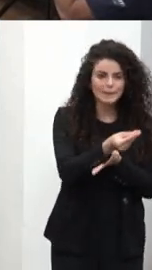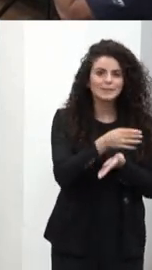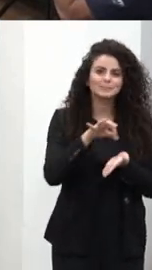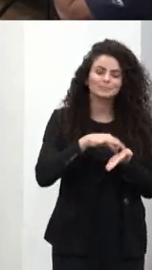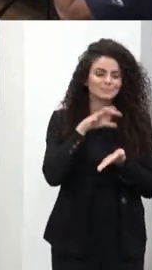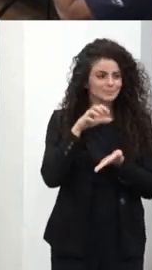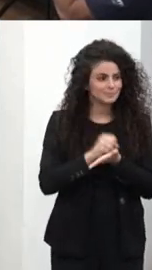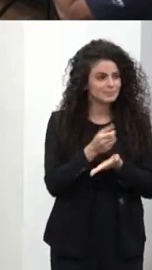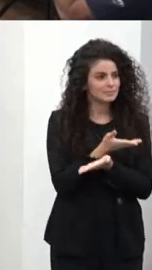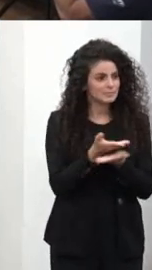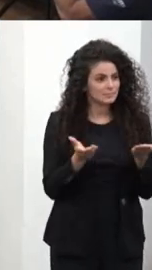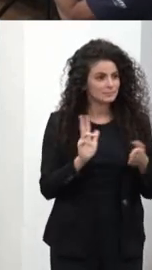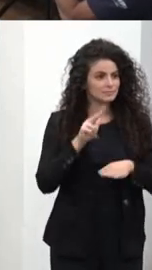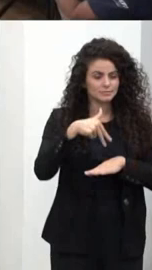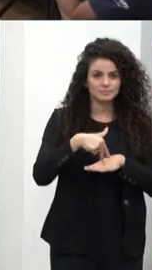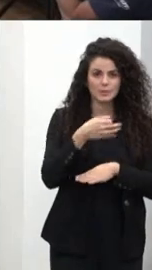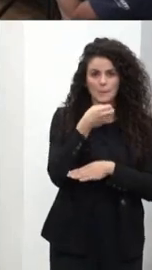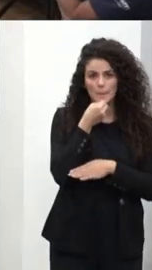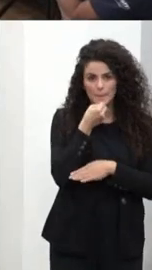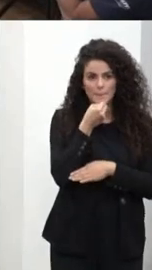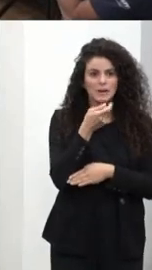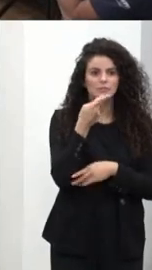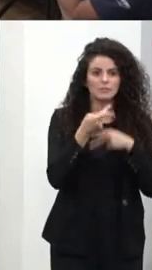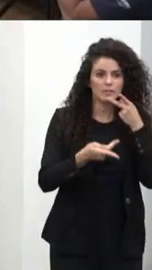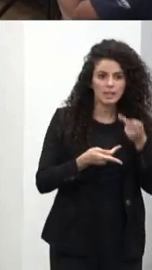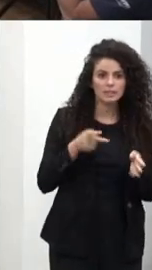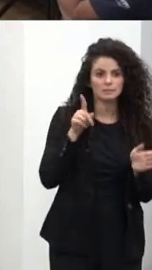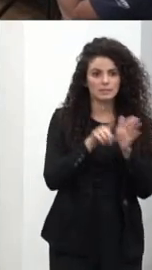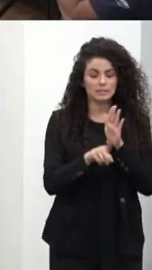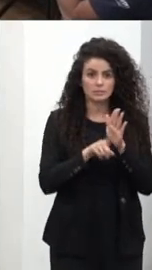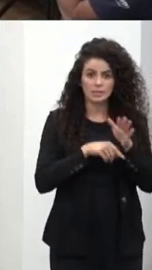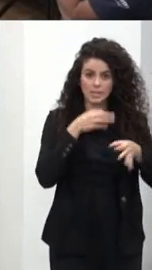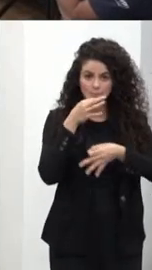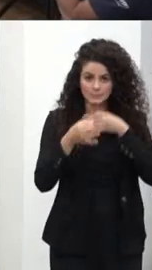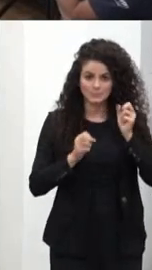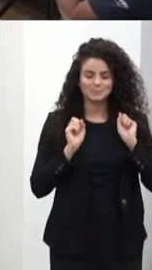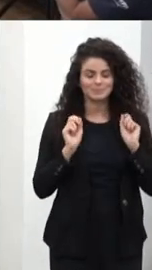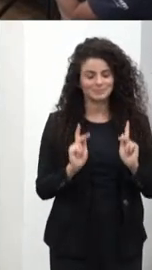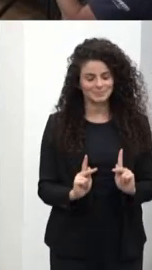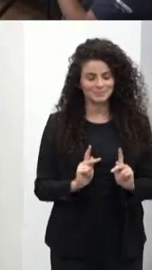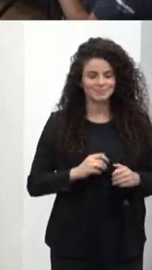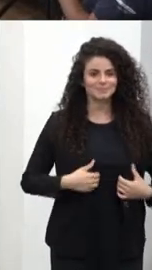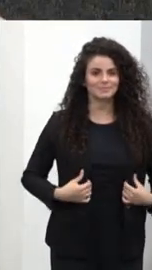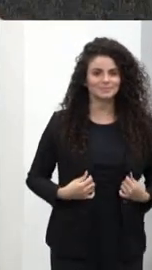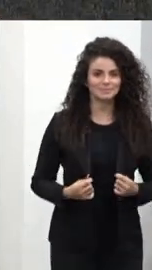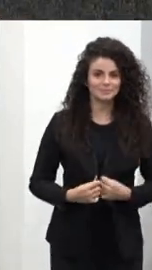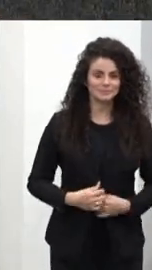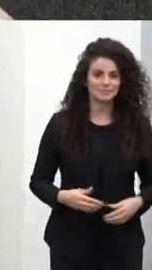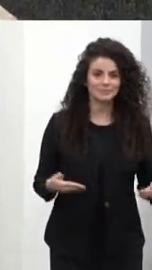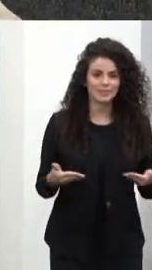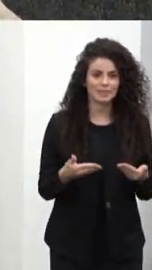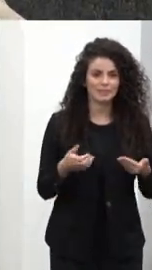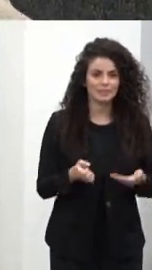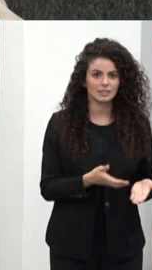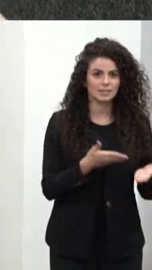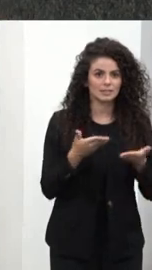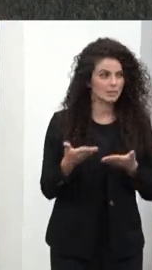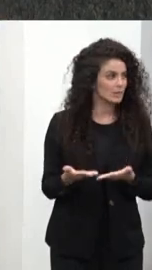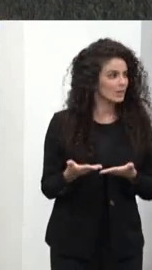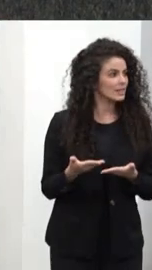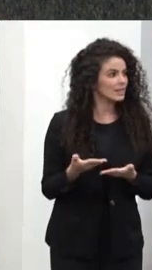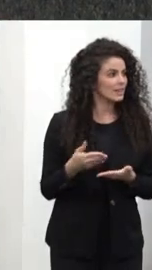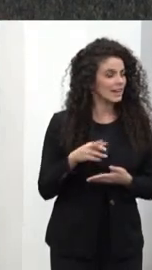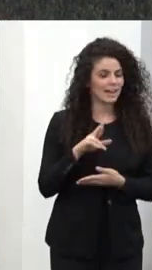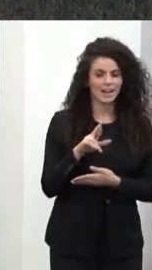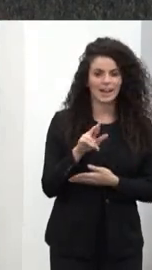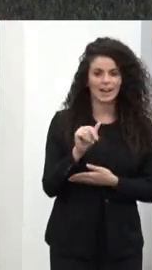vem aqui à frente para fazer suas questões em dois minutos tá certo então eu passo agora para o